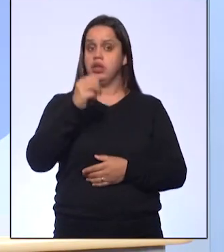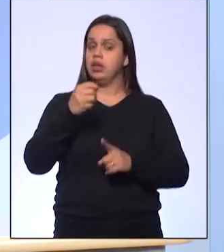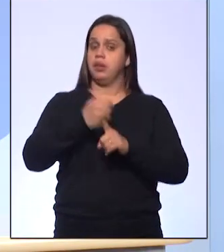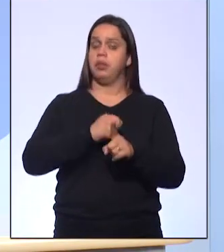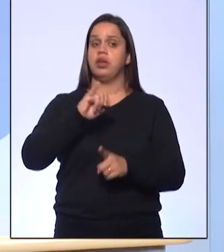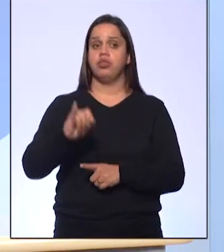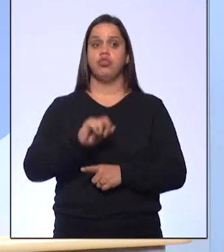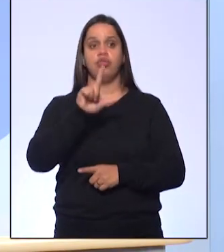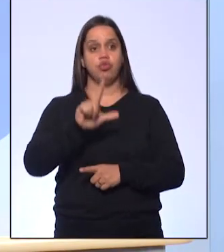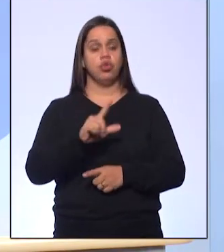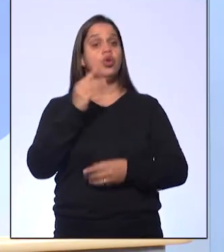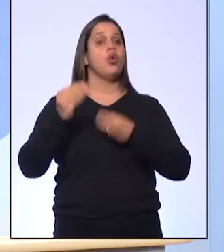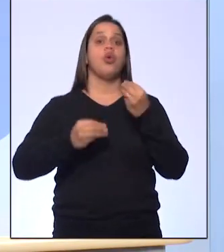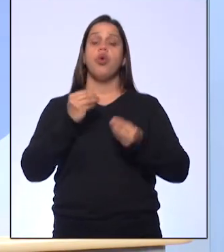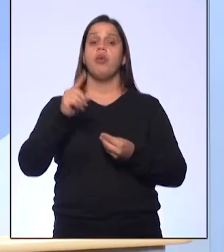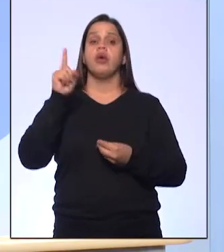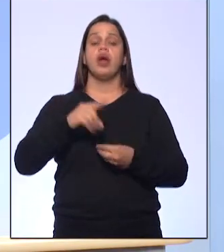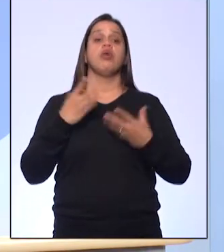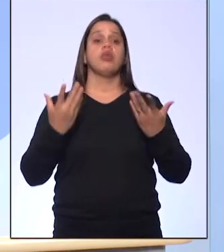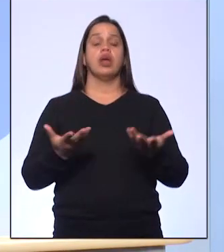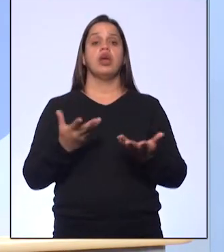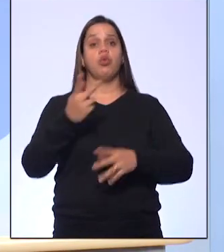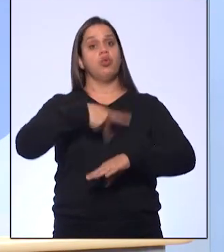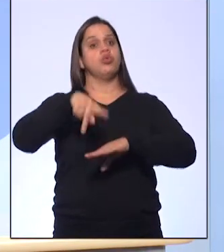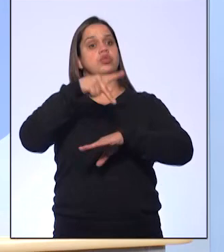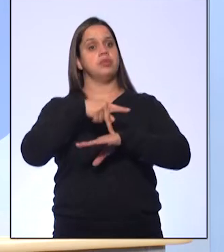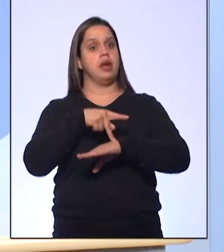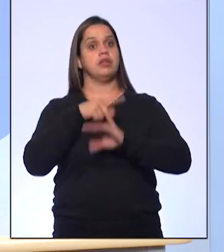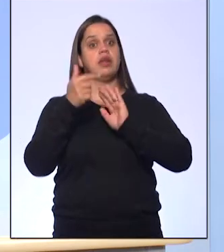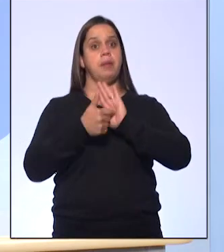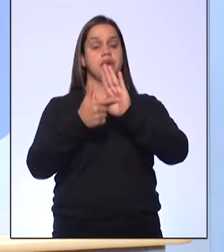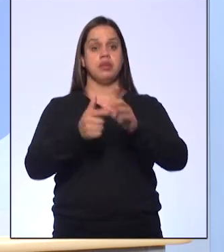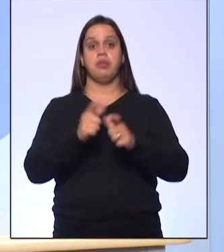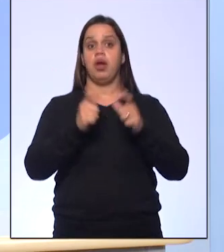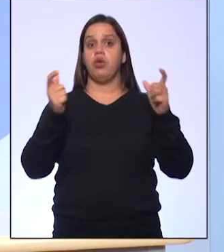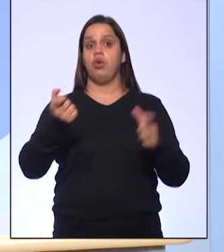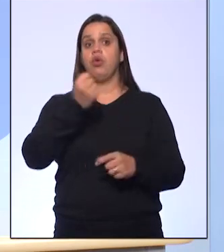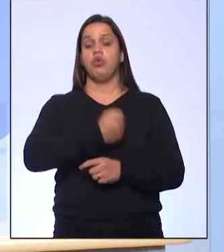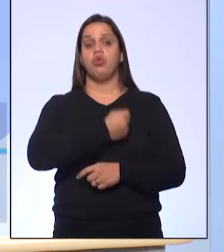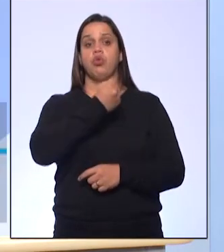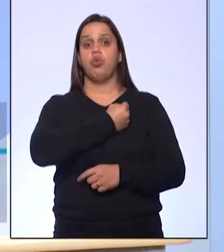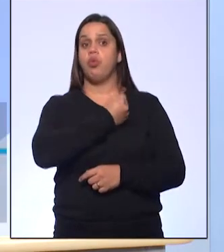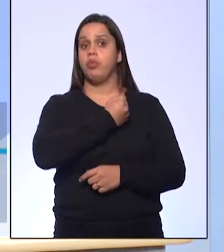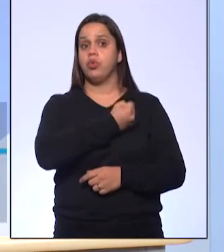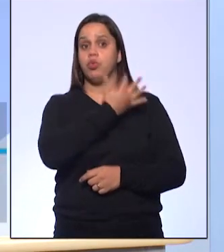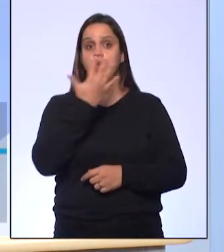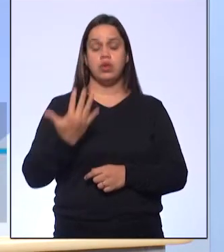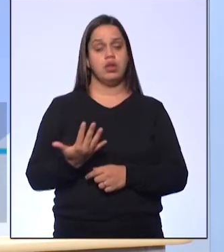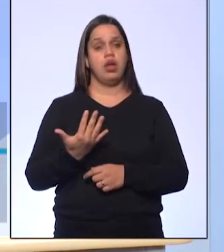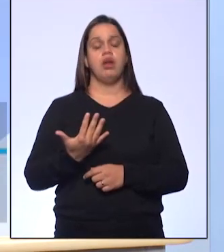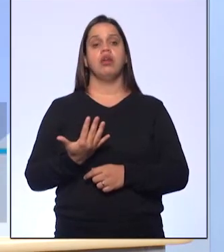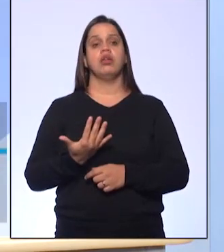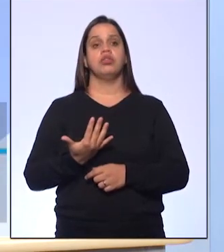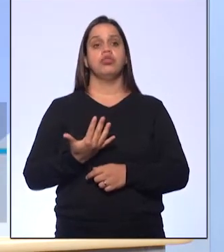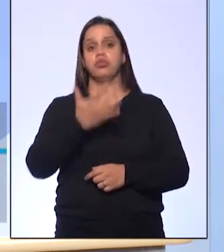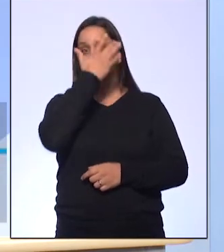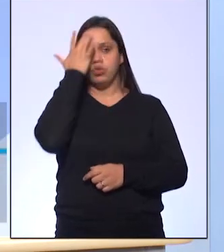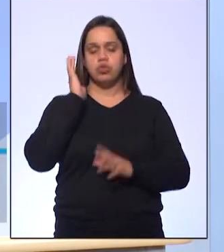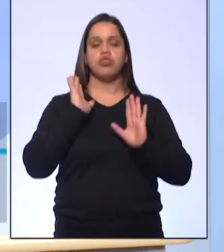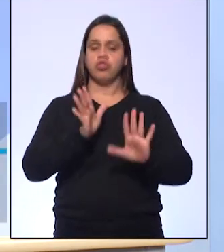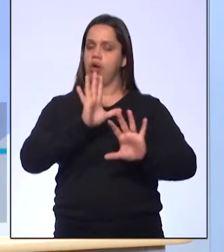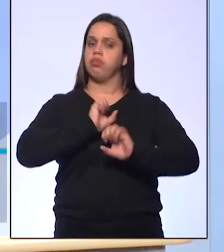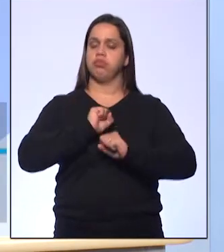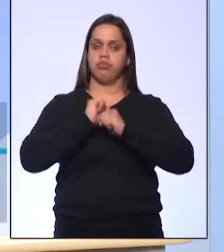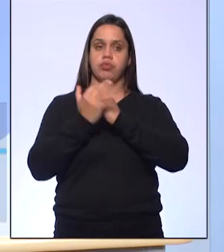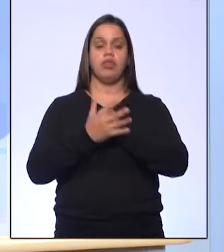né, como que está os países, né, que apresentam maior número de casos confirmados. Então, vai aparecer para vocês de novo